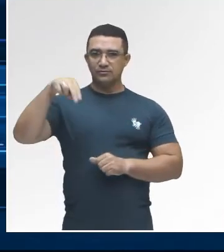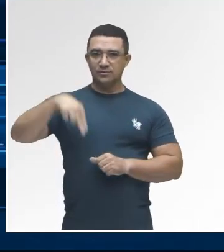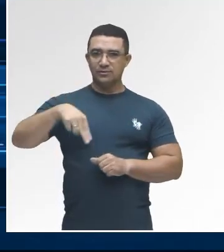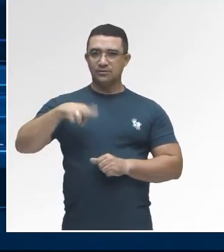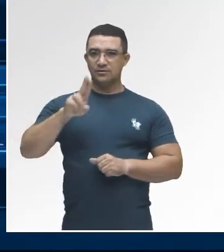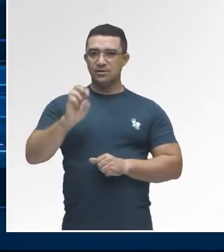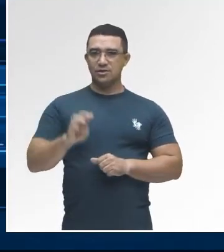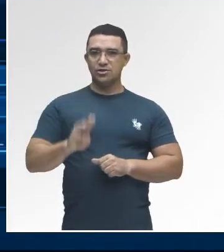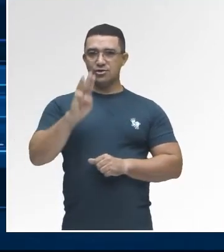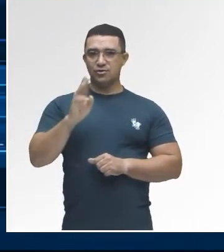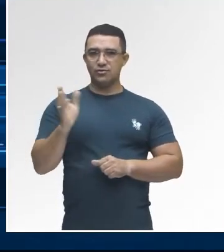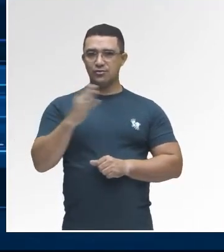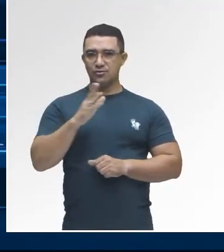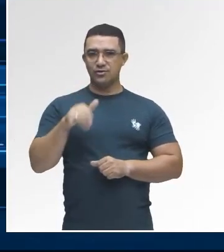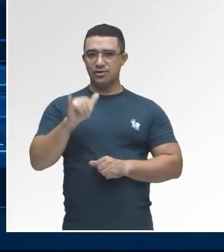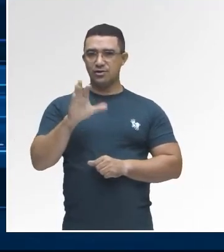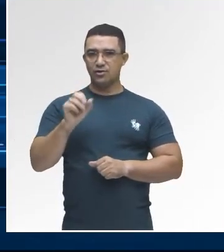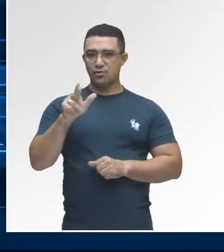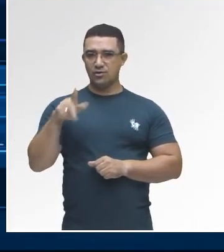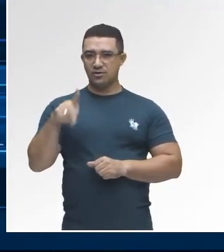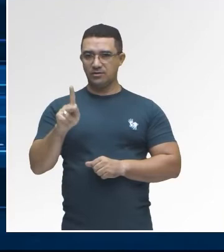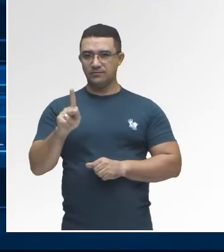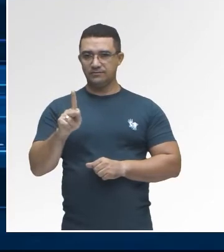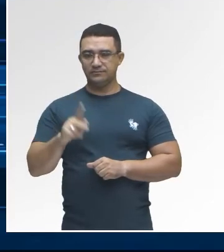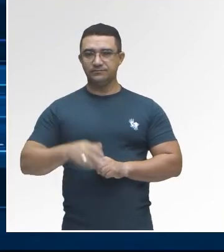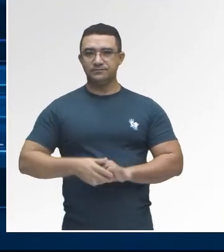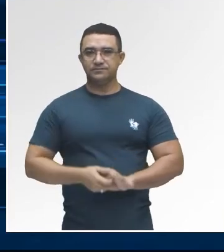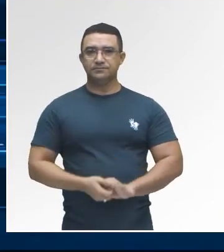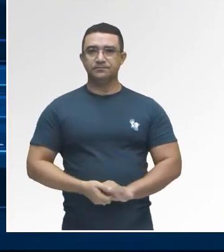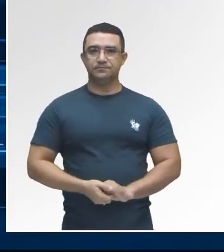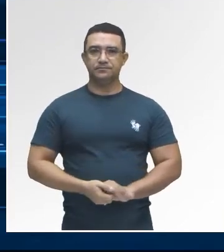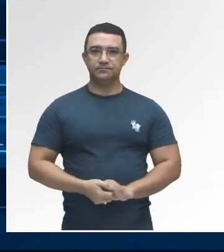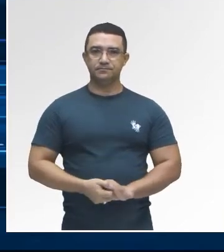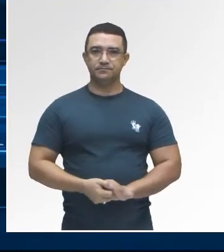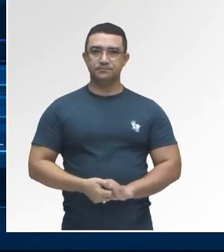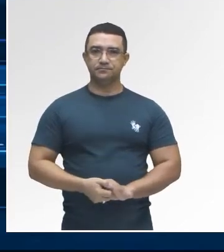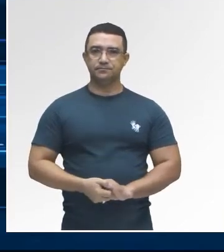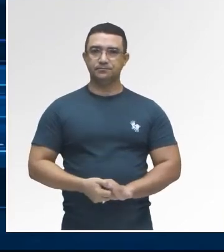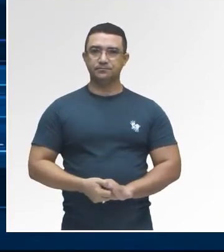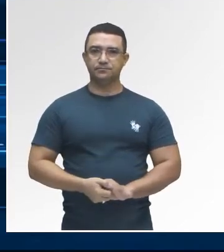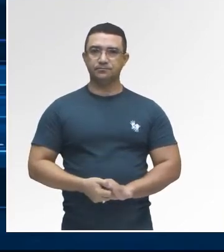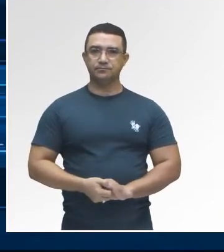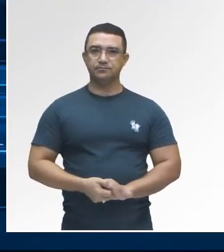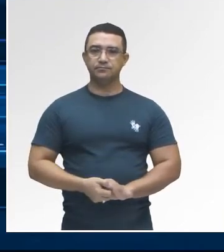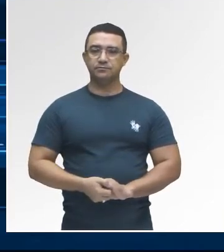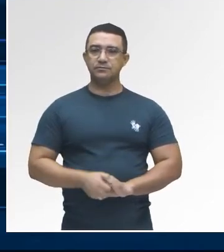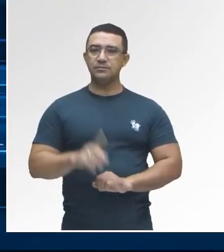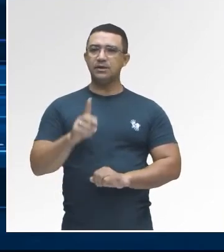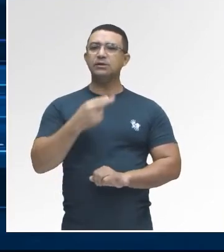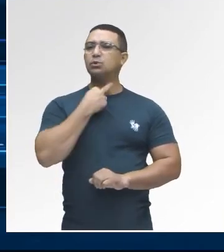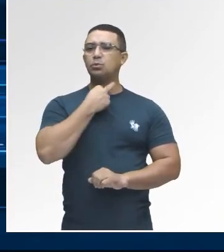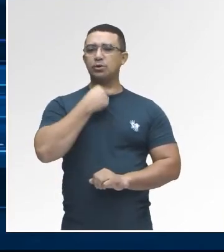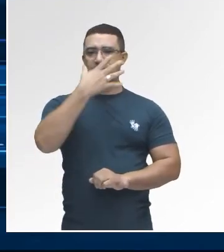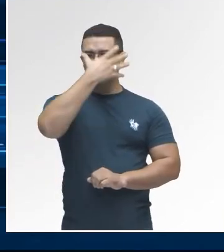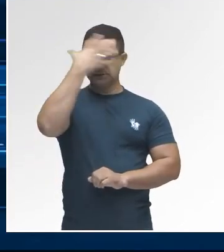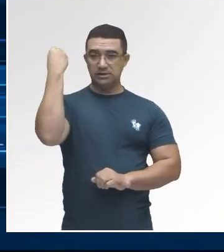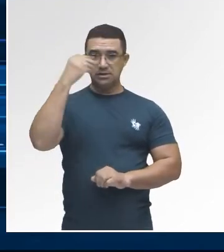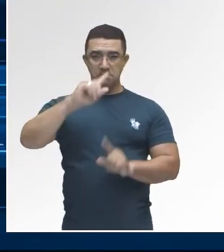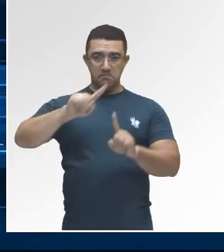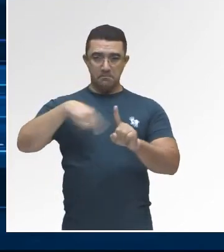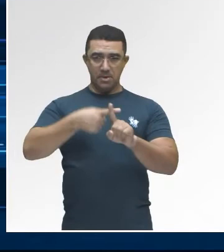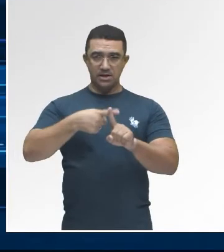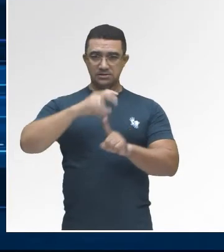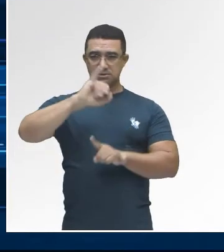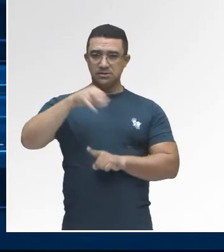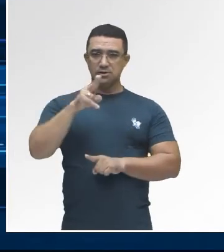married. O Sam e a Cuco acabaram de se casar, ok? Então, não se esqueçam, quando eu acrescento just nessa